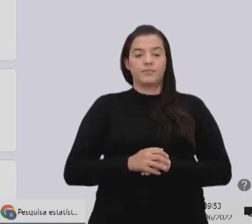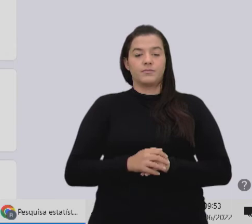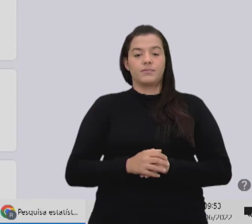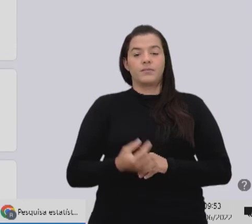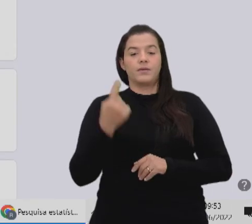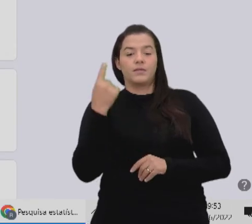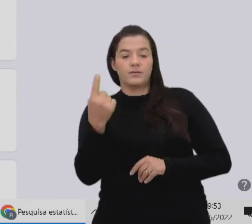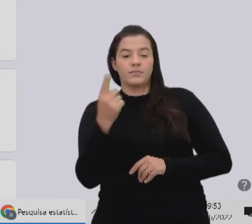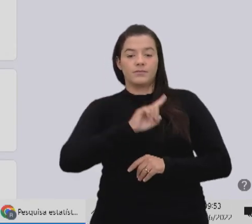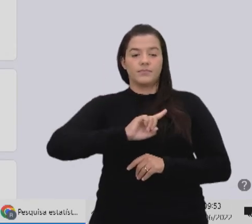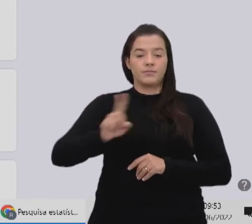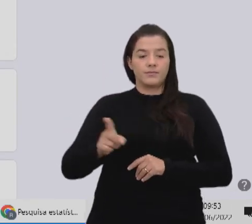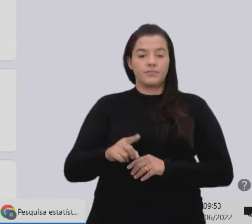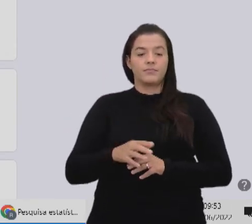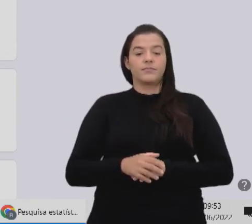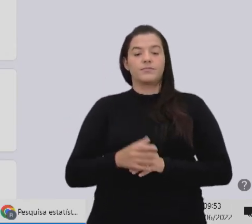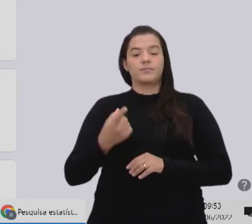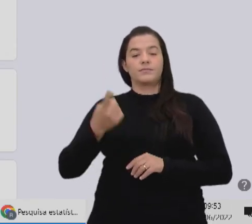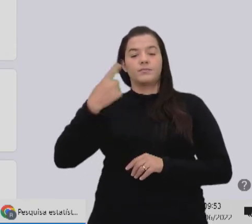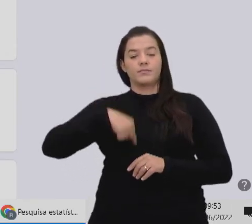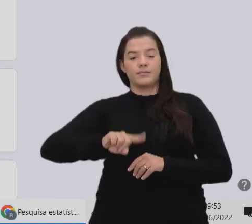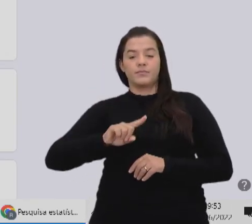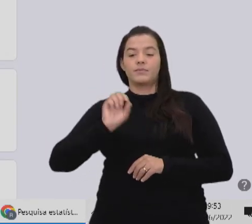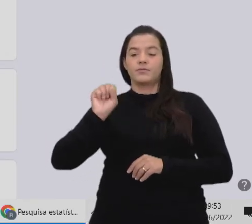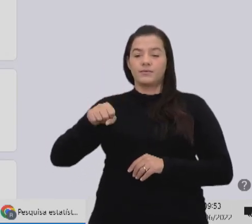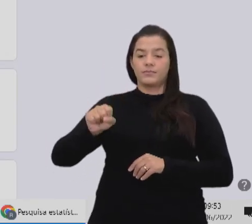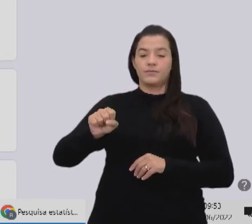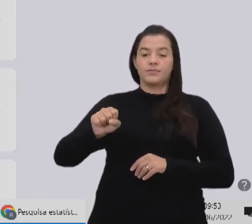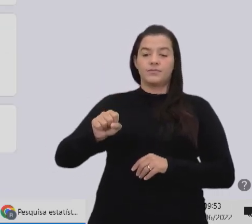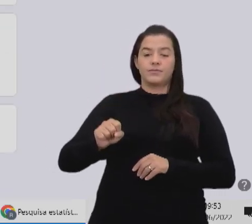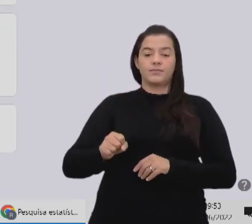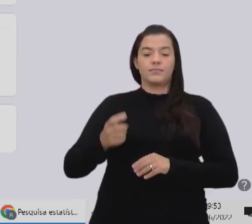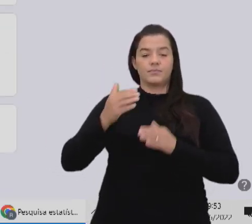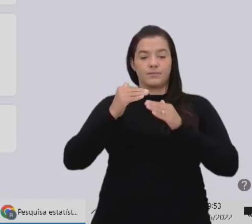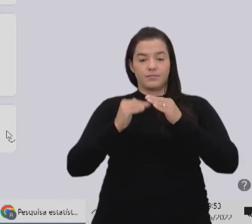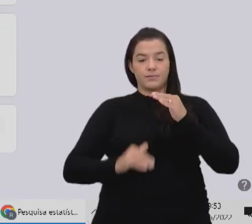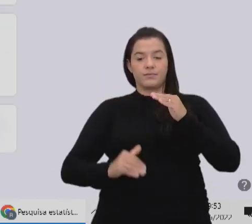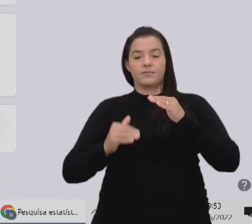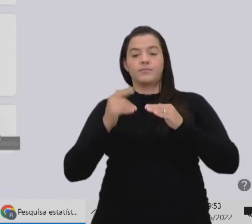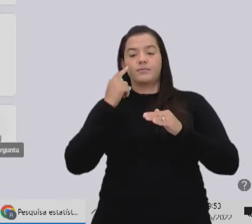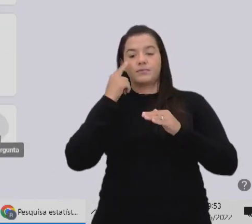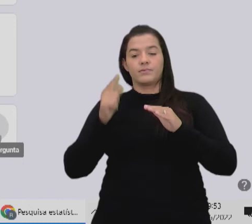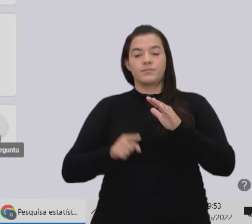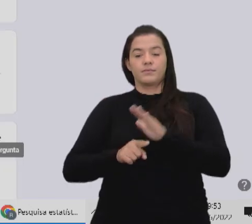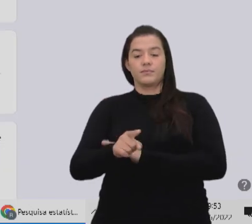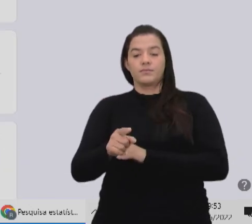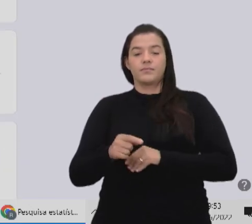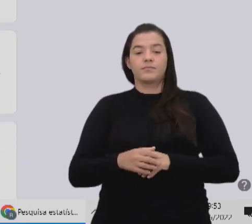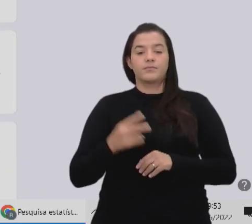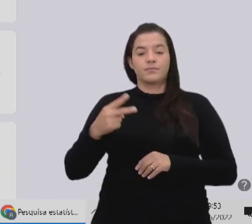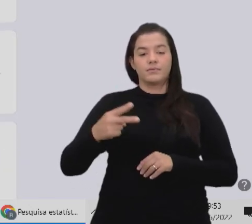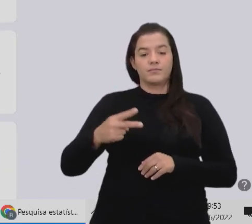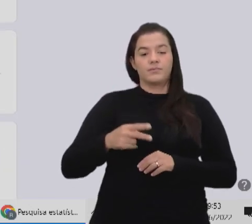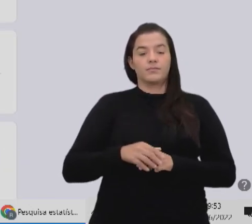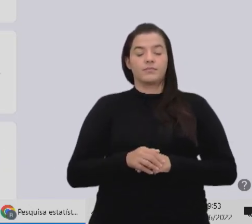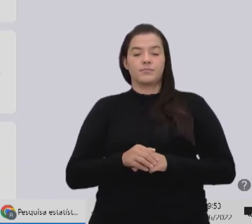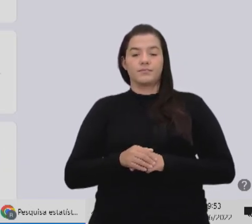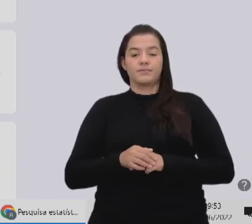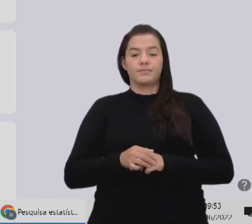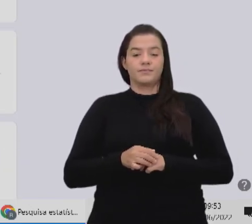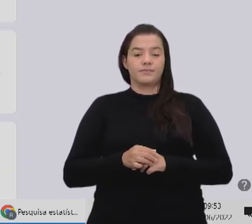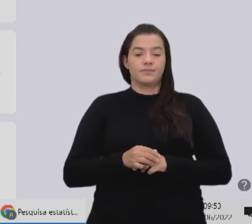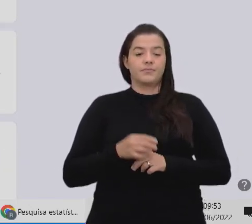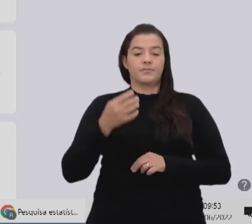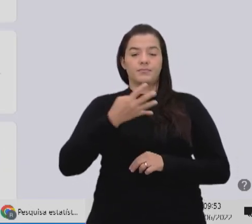respondida foi o não, 95 respostas, e depois o sim. Aí, se eu descer um pouquinho, eu vou para a segunda pergunta. Olha que legal, ó. Na segunda,